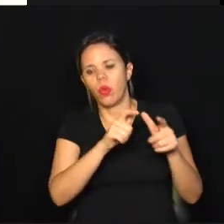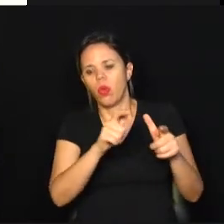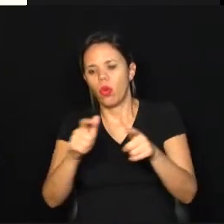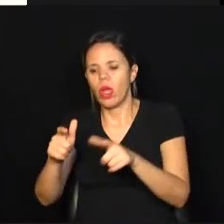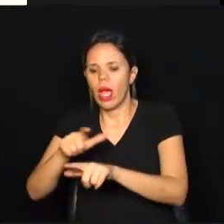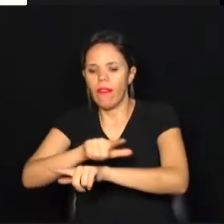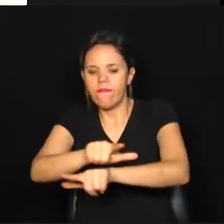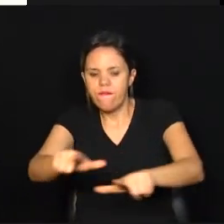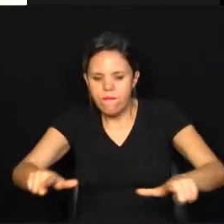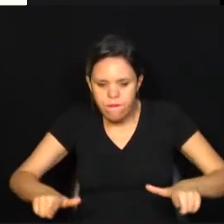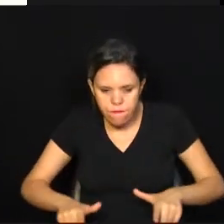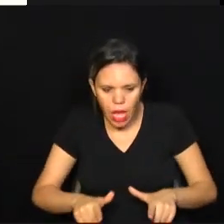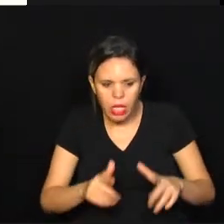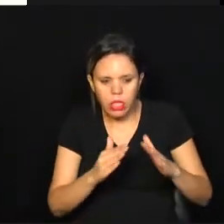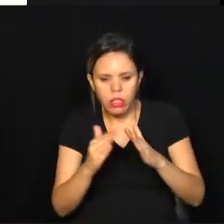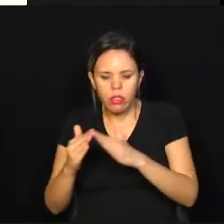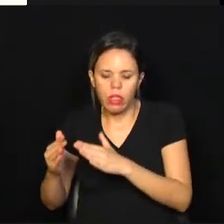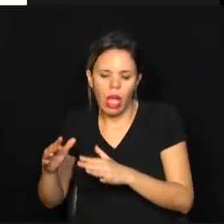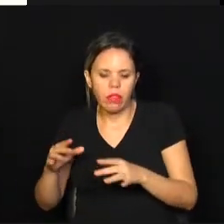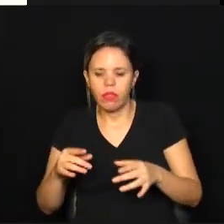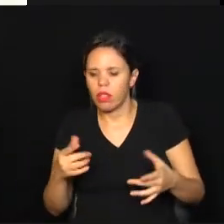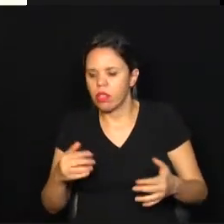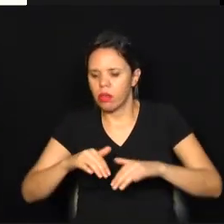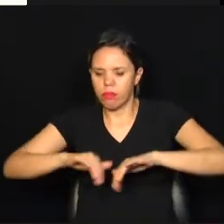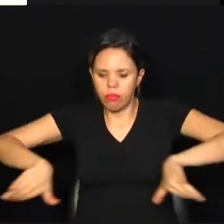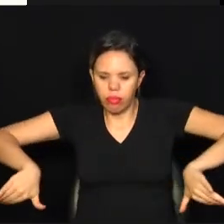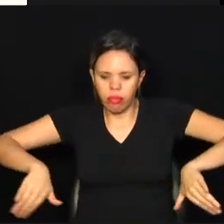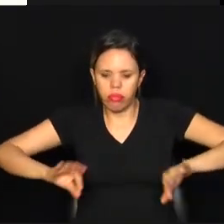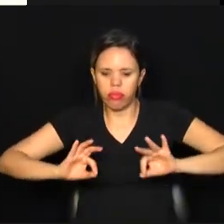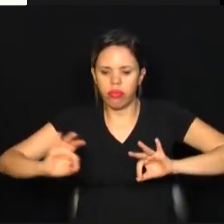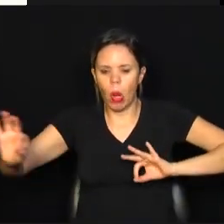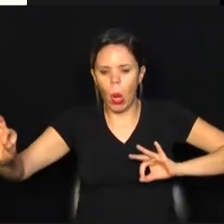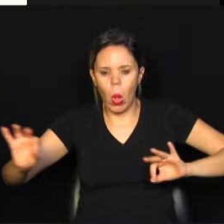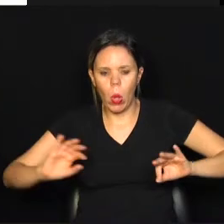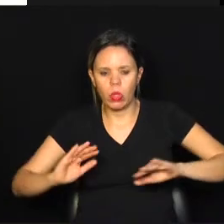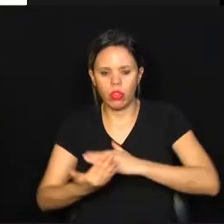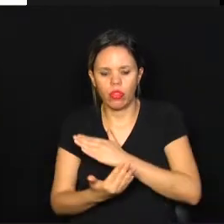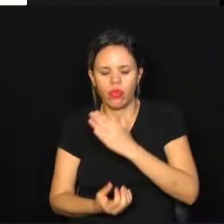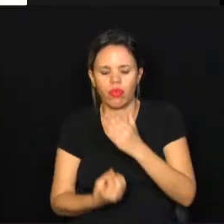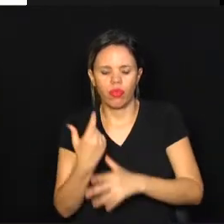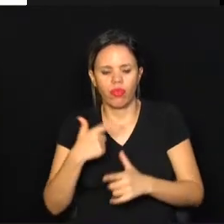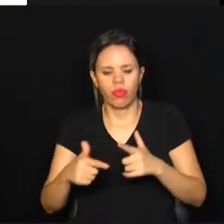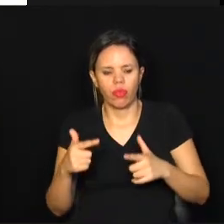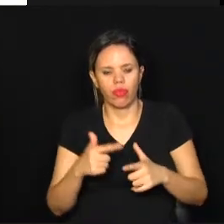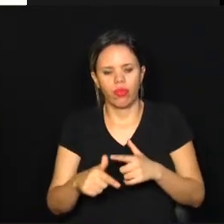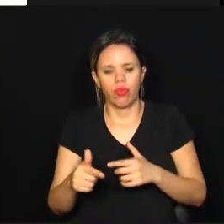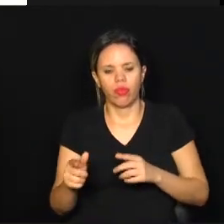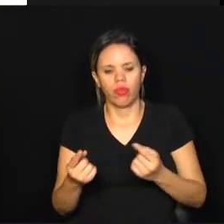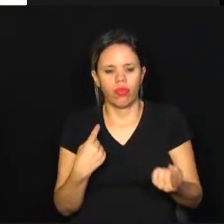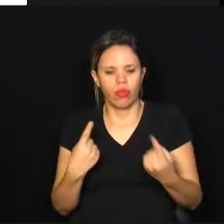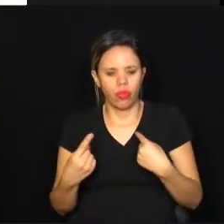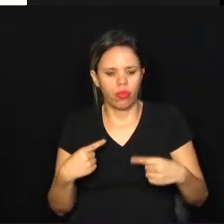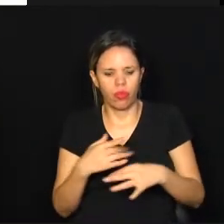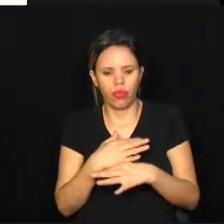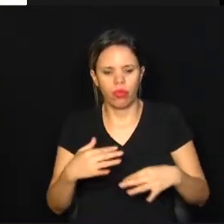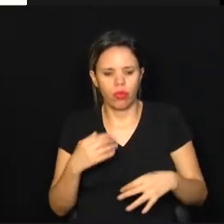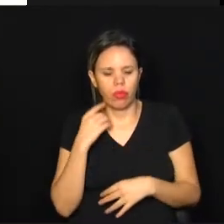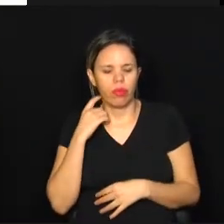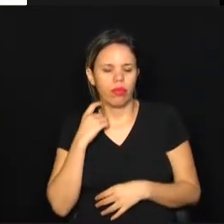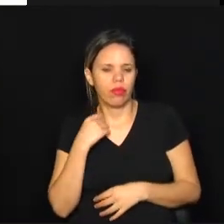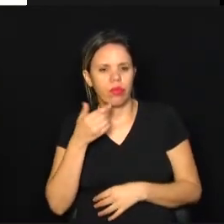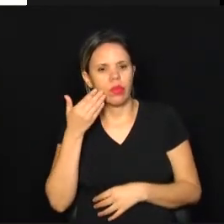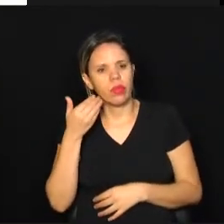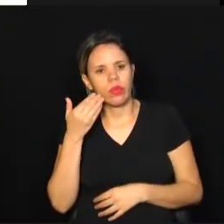vezes eles não permitem conexões entre os bairros. E isso acaba gerando problema na circulação, na mobilidade, na requalificação